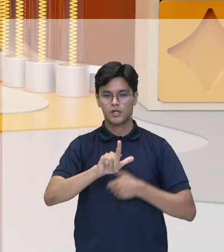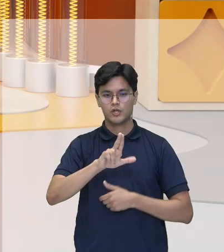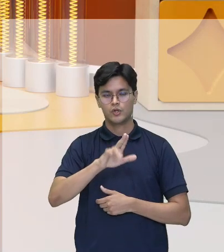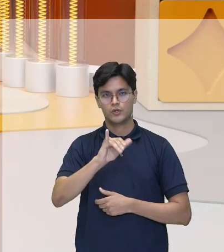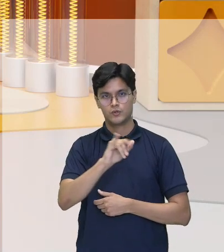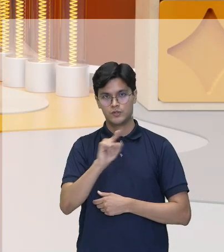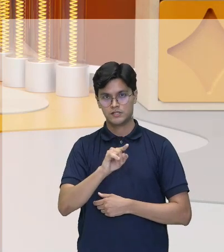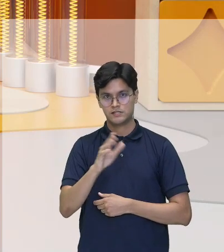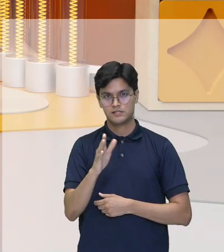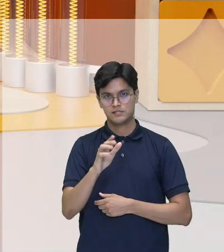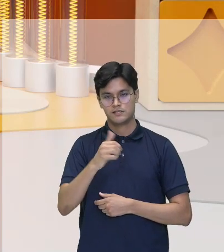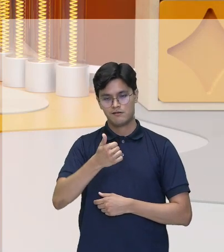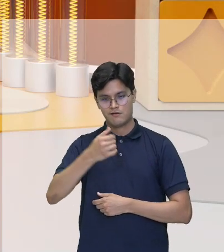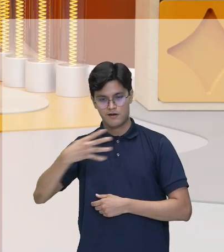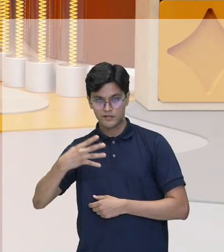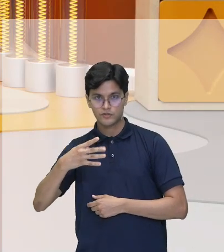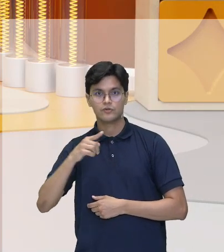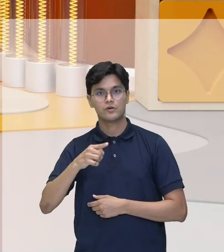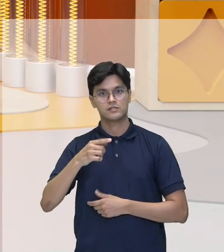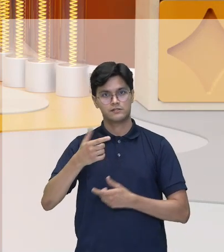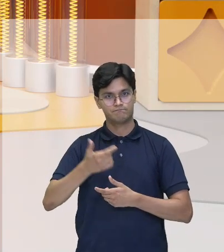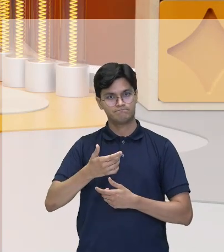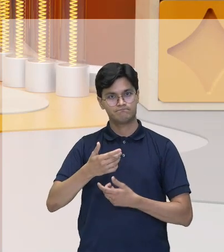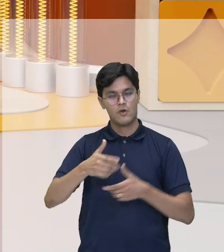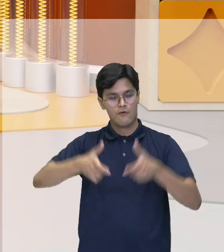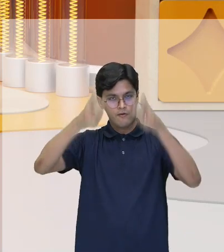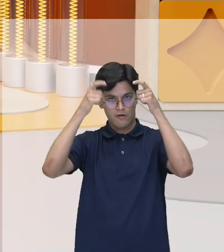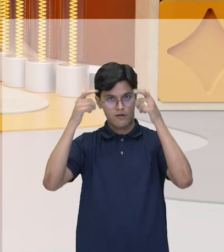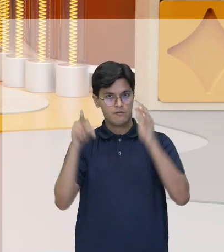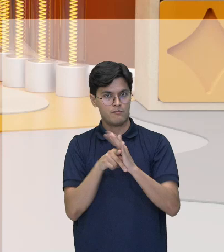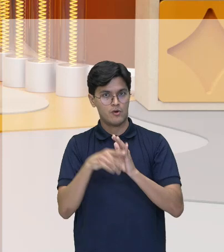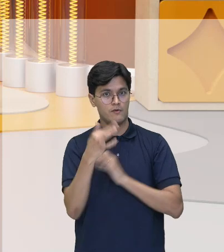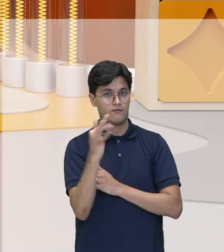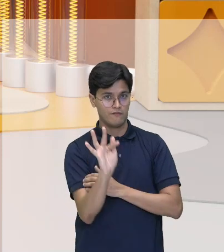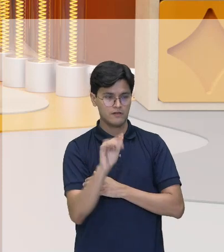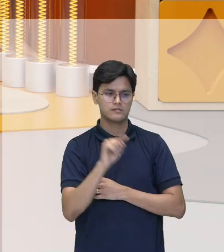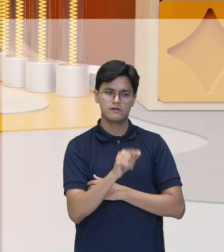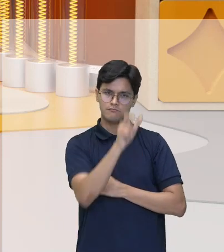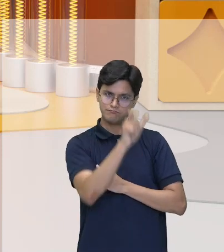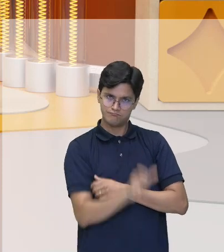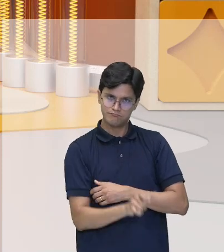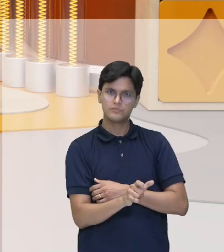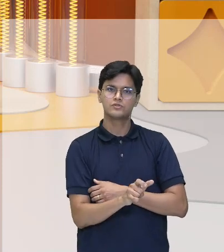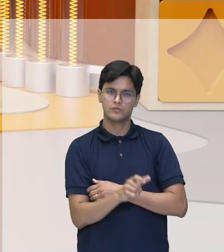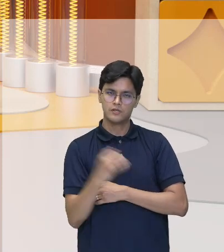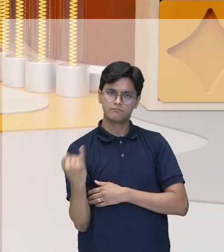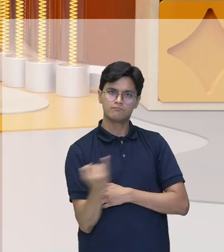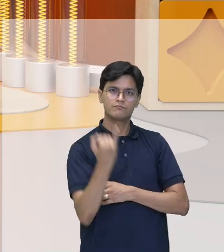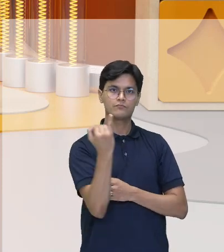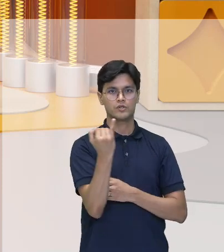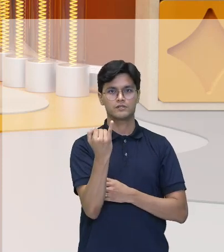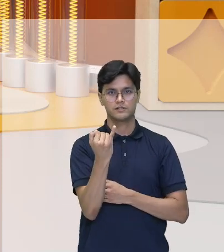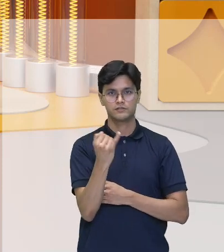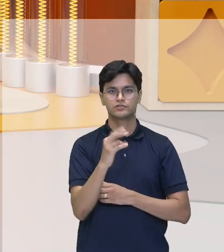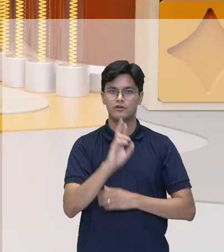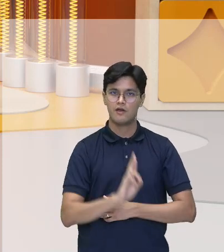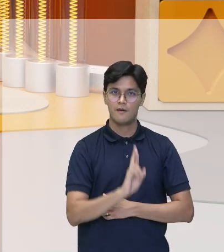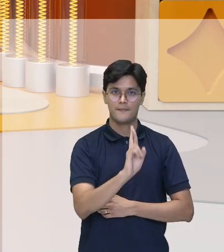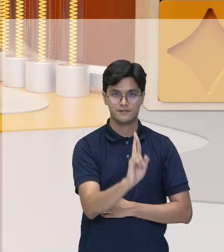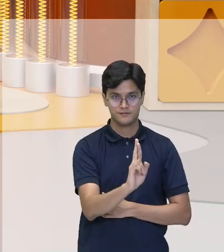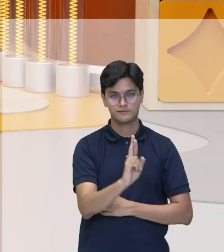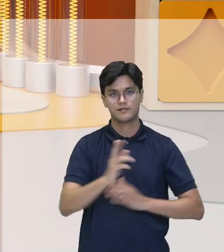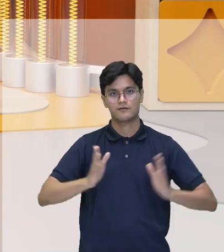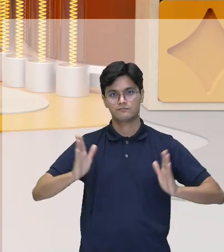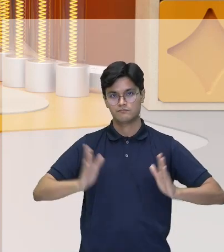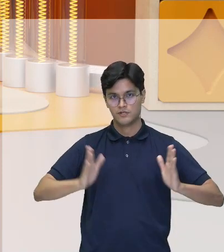Média. Então, nós vamos ver monarcas centralizando seu poder, apoiados muitas vezes pela